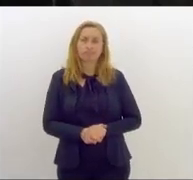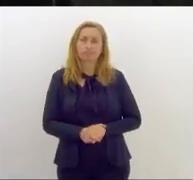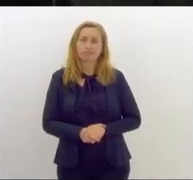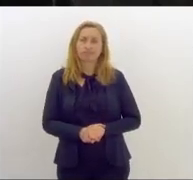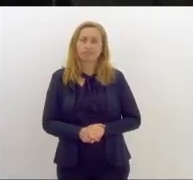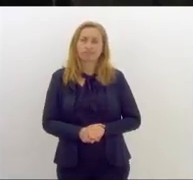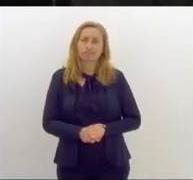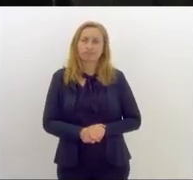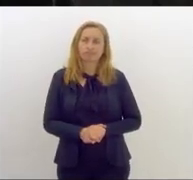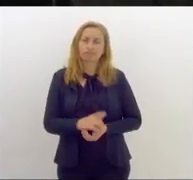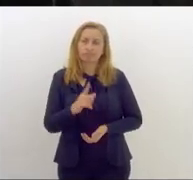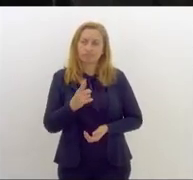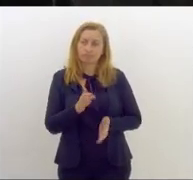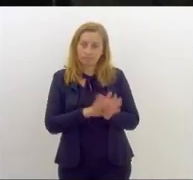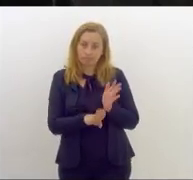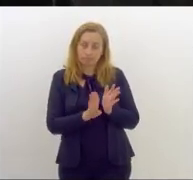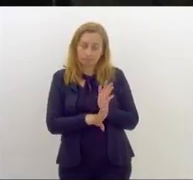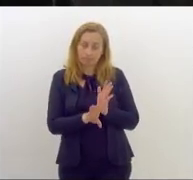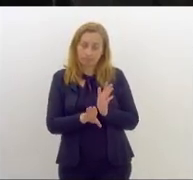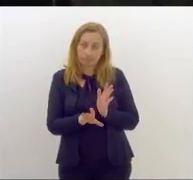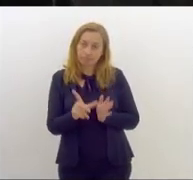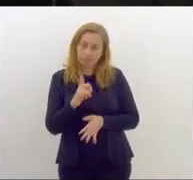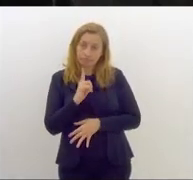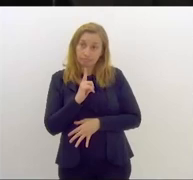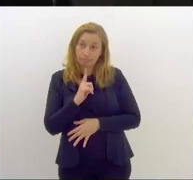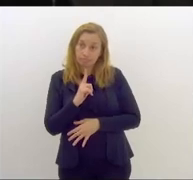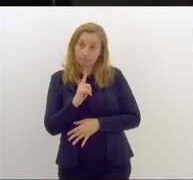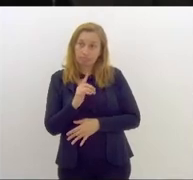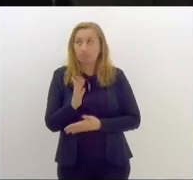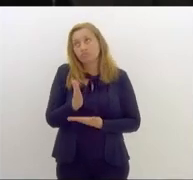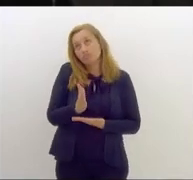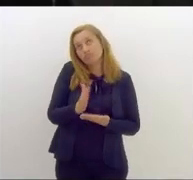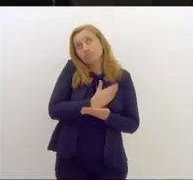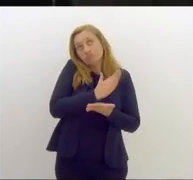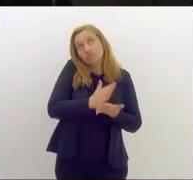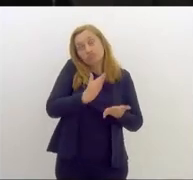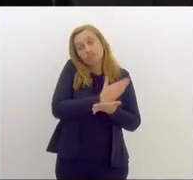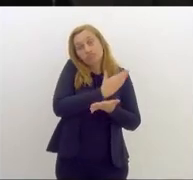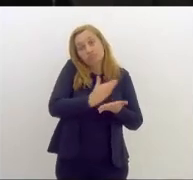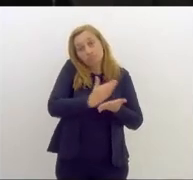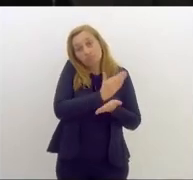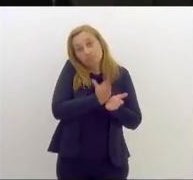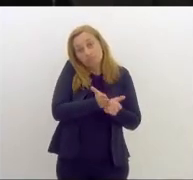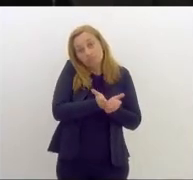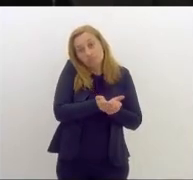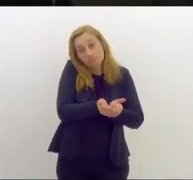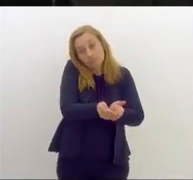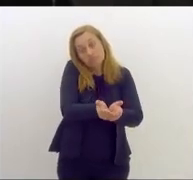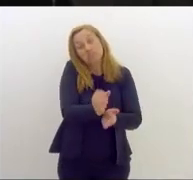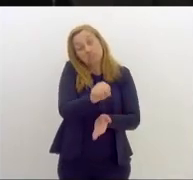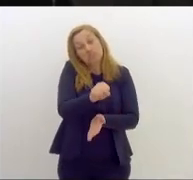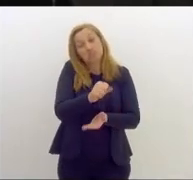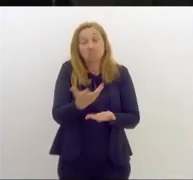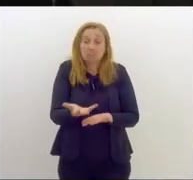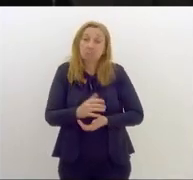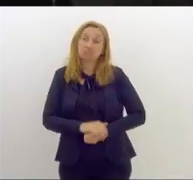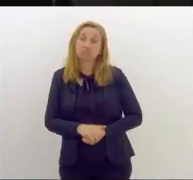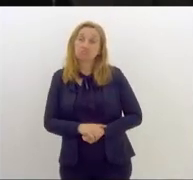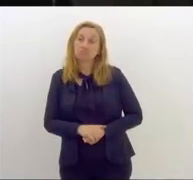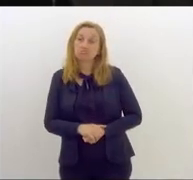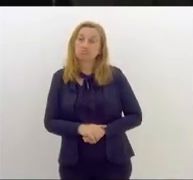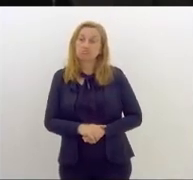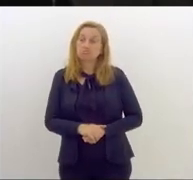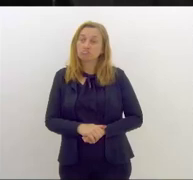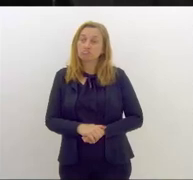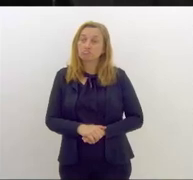vai ter custo para algumas embarcações sim A